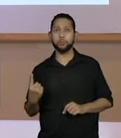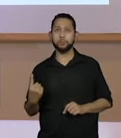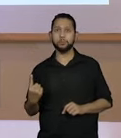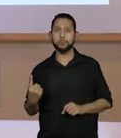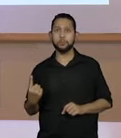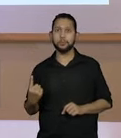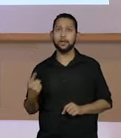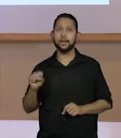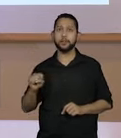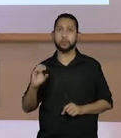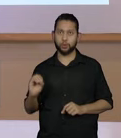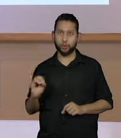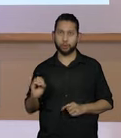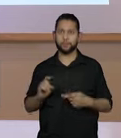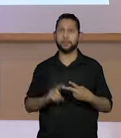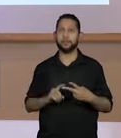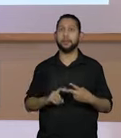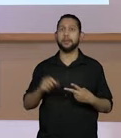2,